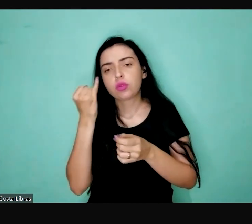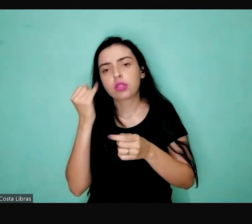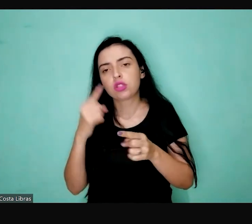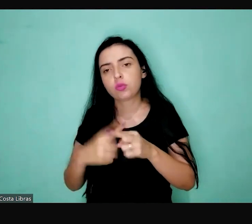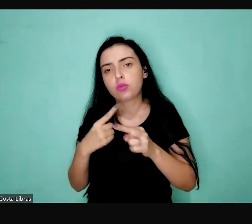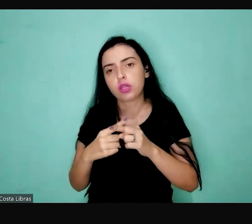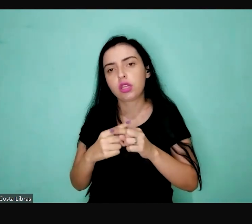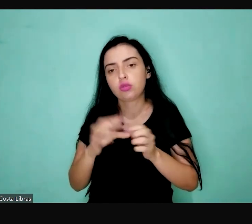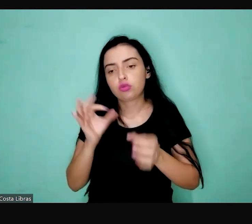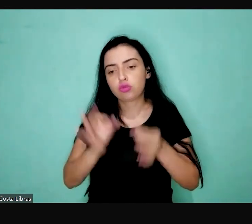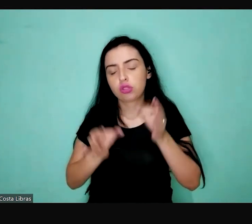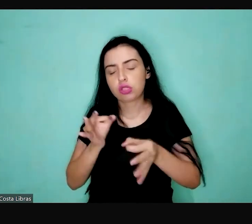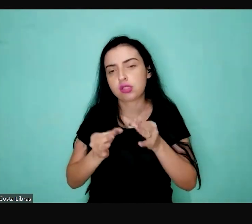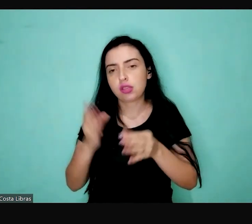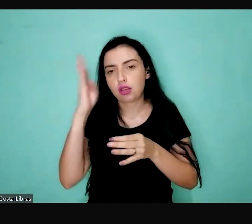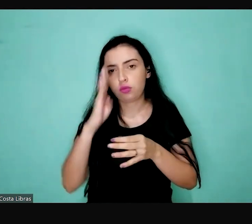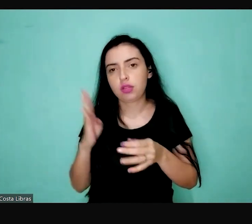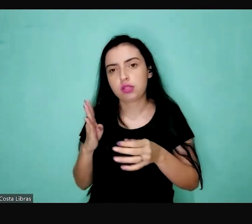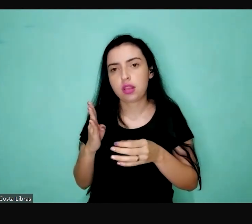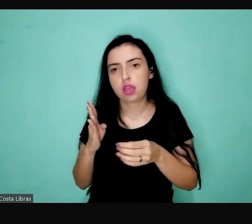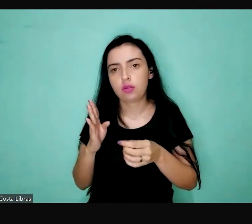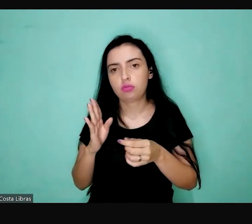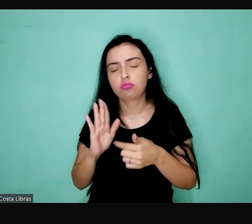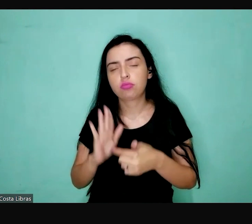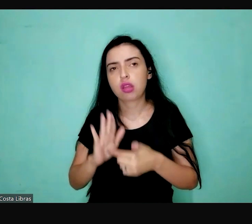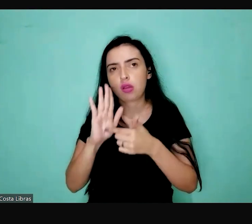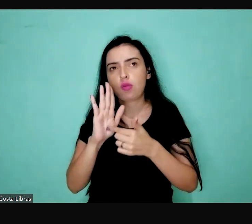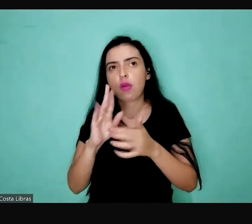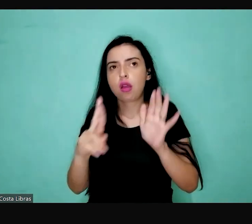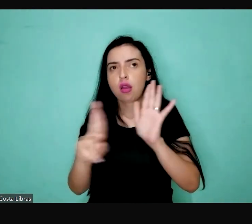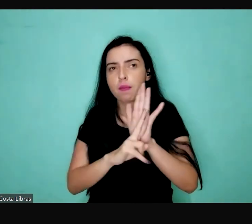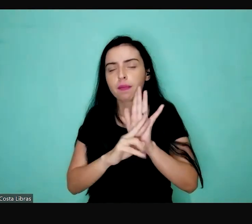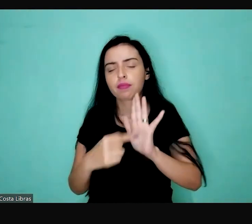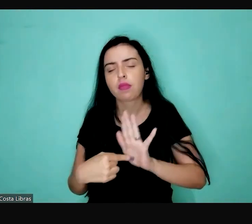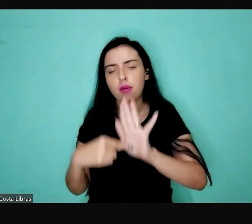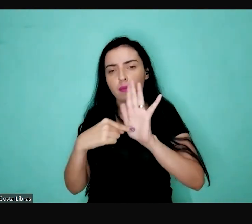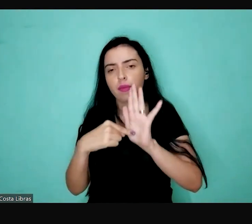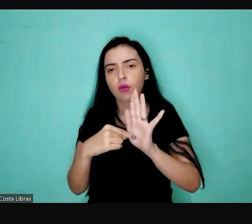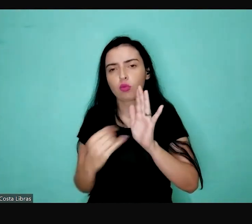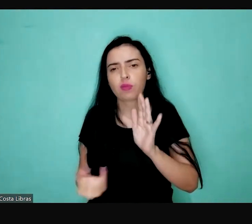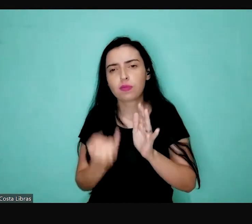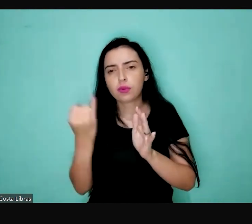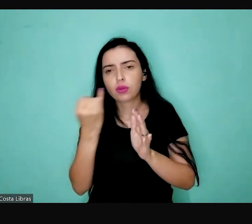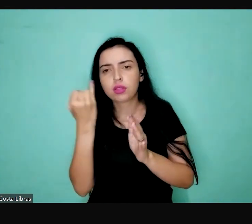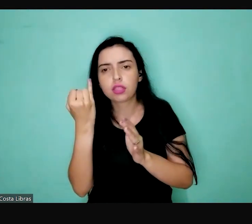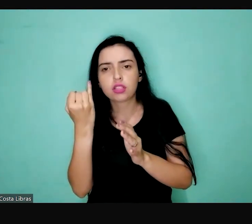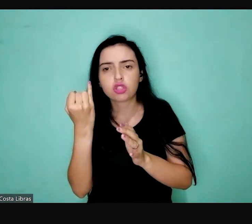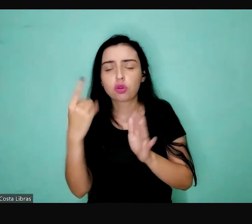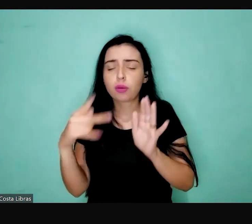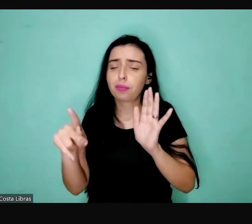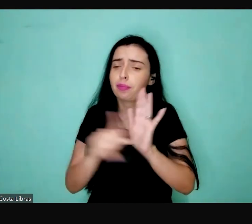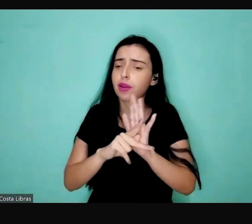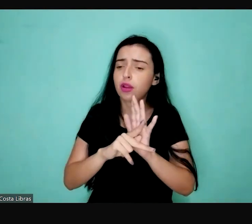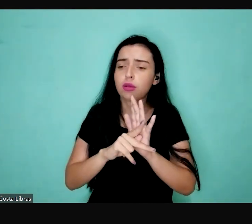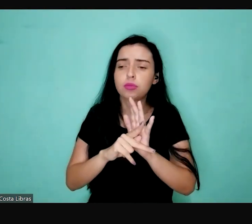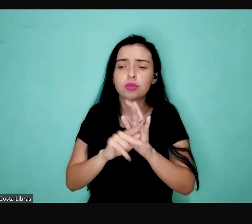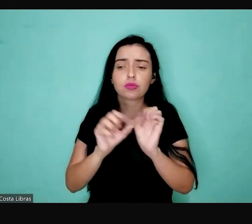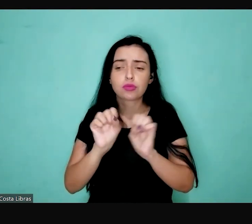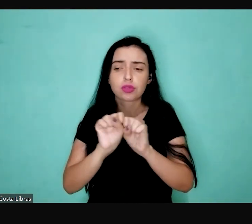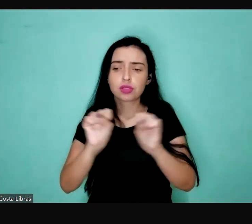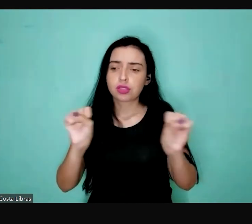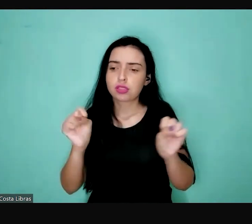judiciário brasileiro ele assume um papel central que não é próprio de sistemas judicionais de civil